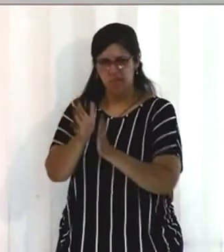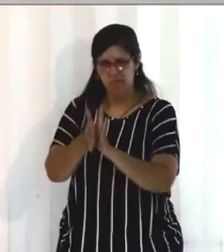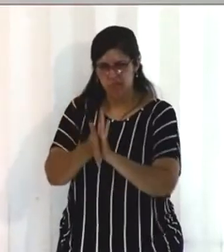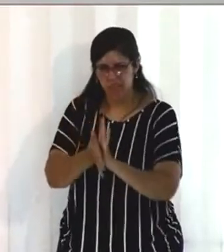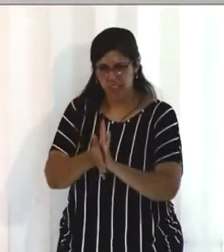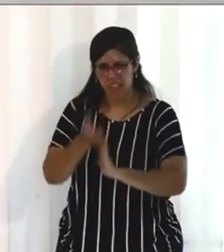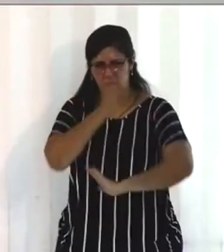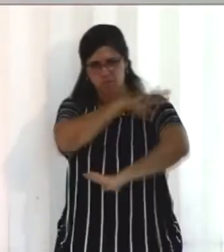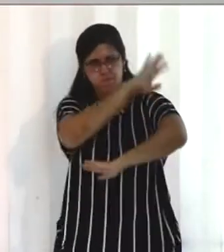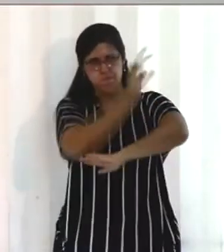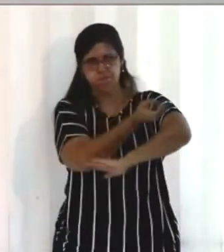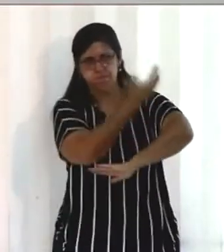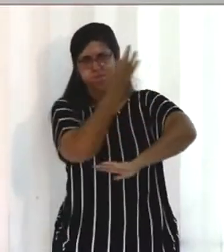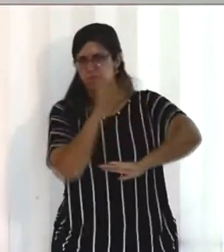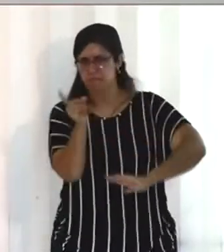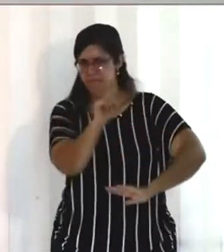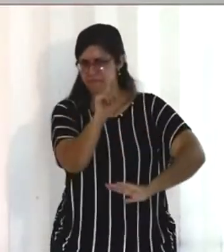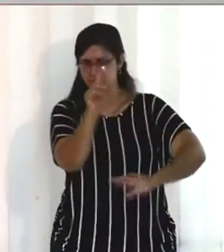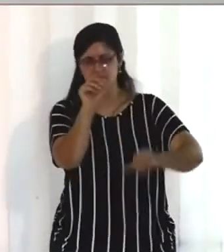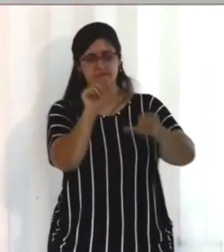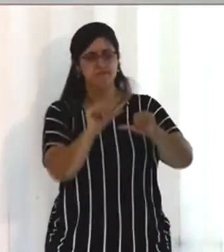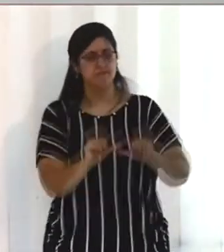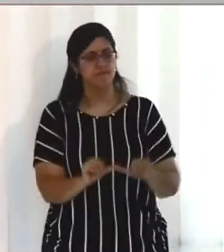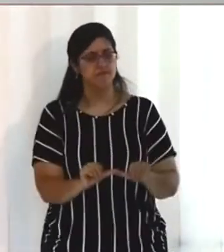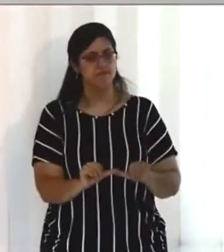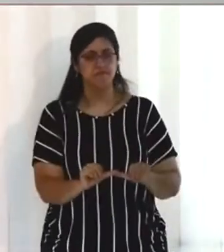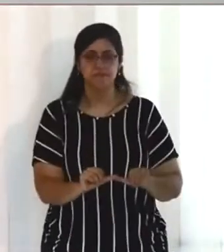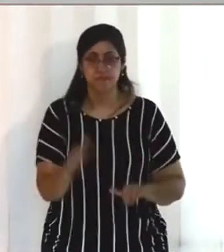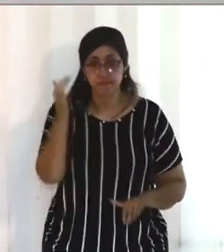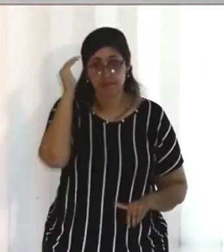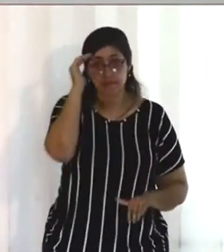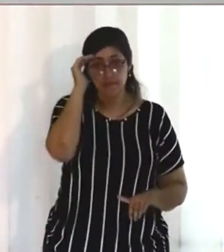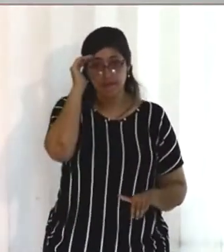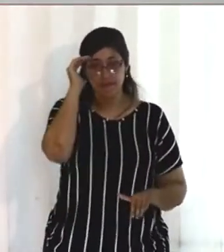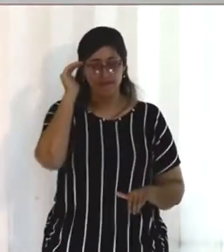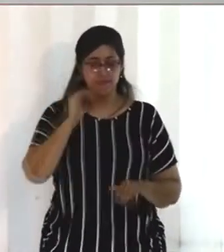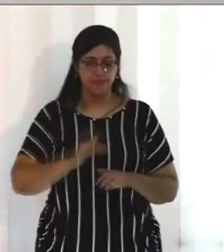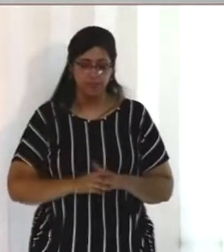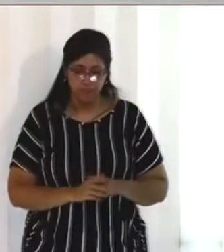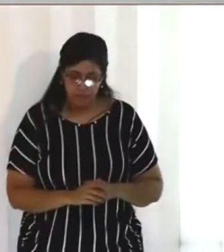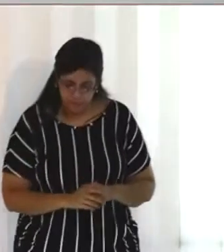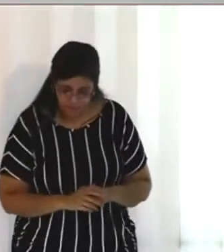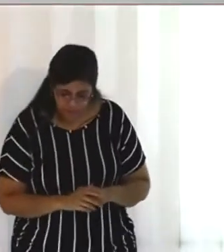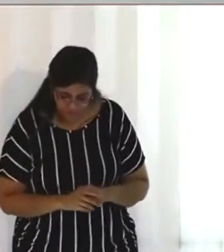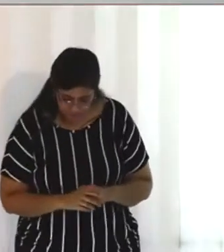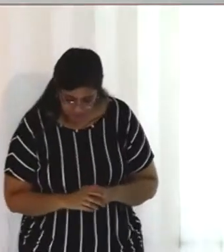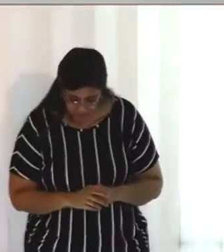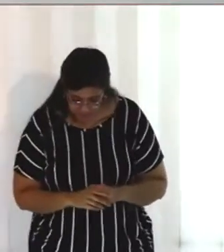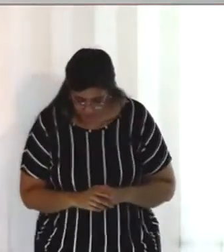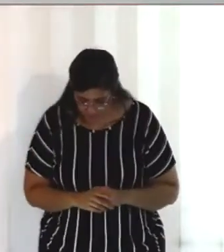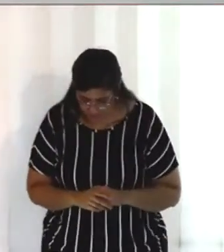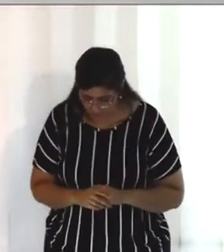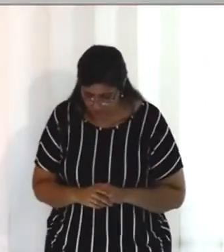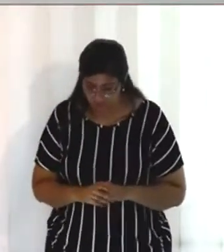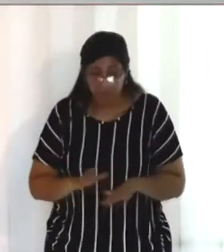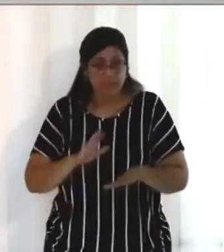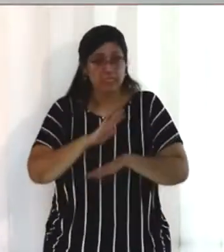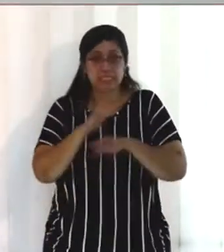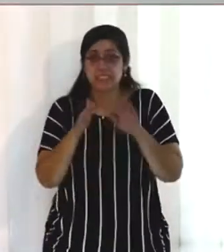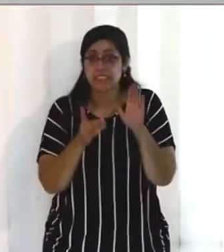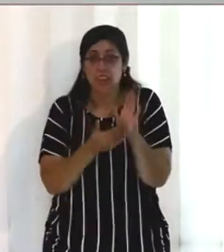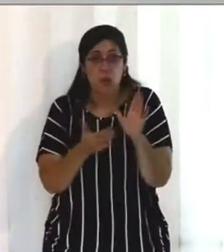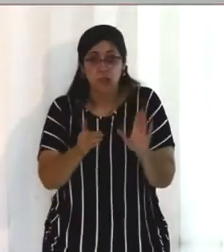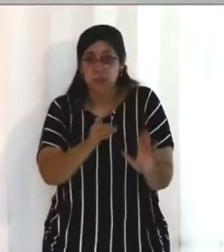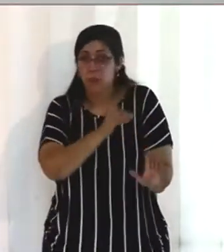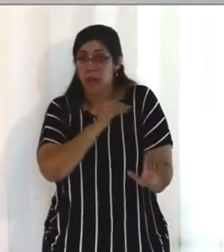79 depois de Cristo, o Vesúvio entraria em erupção, trazendo uma tragédia